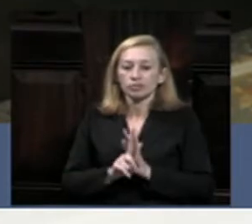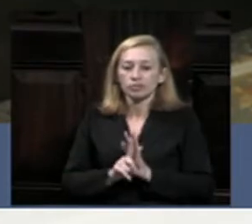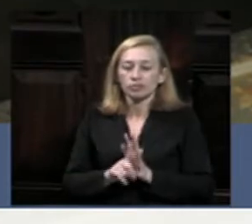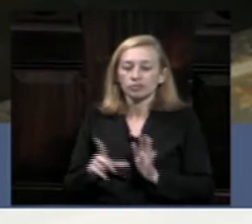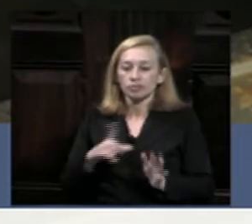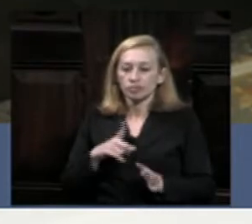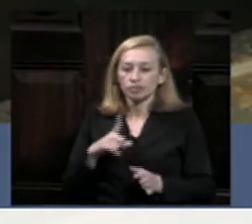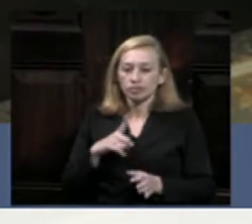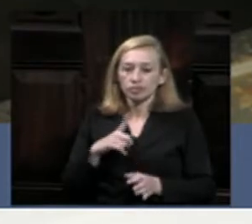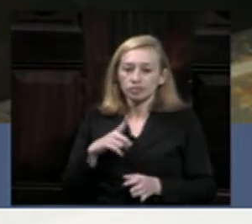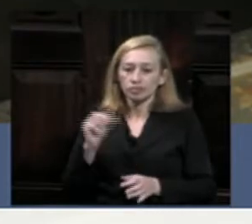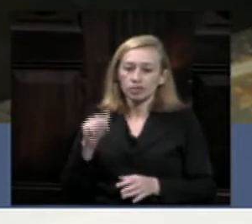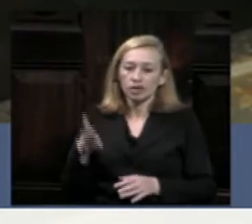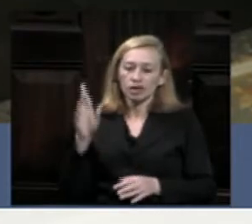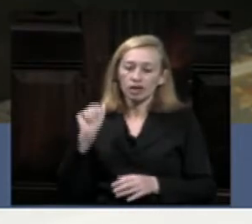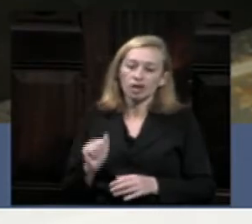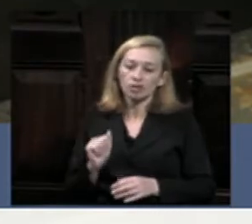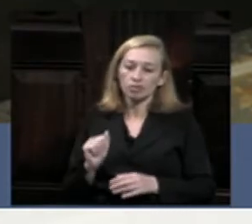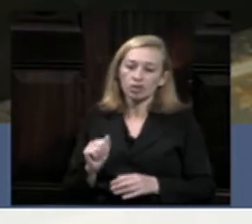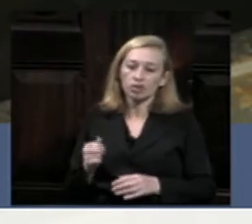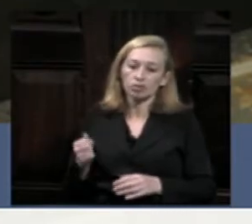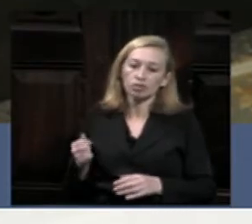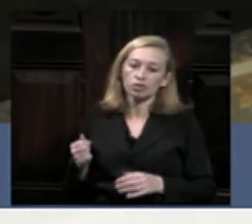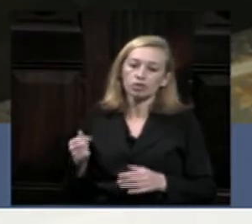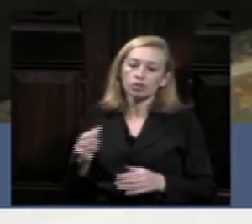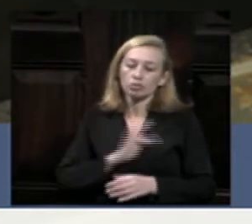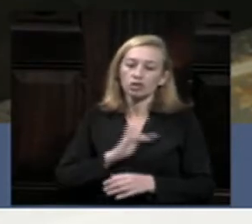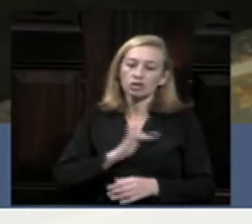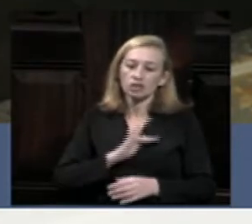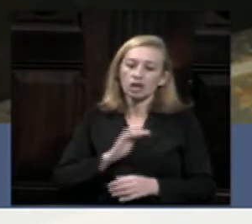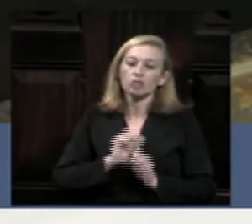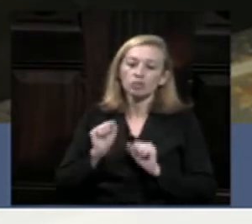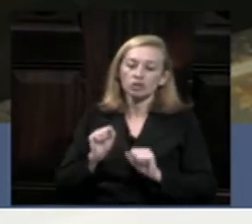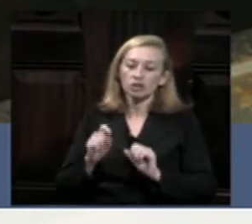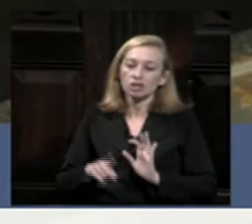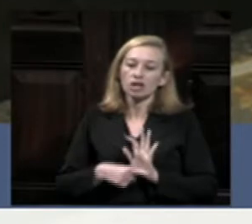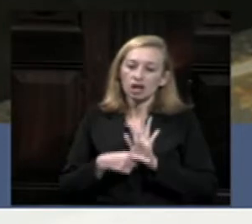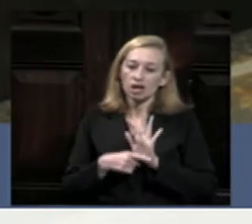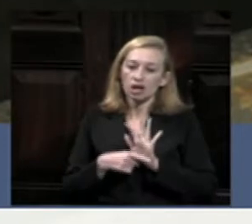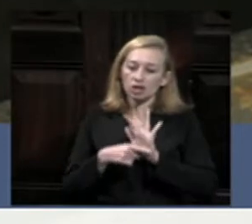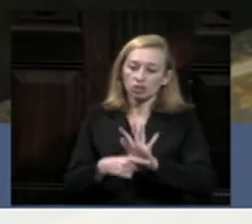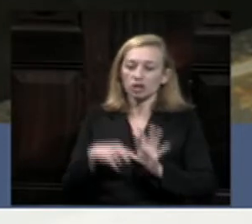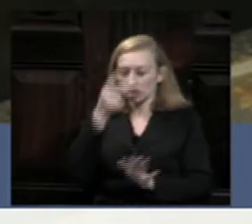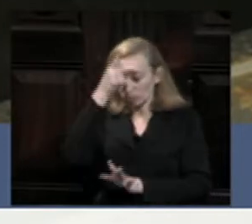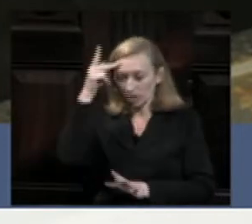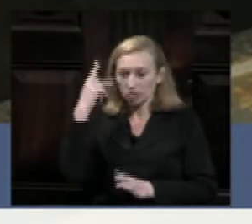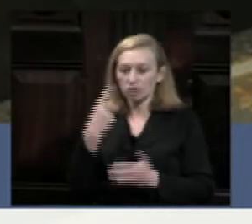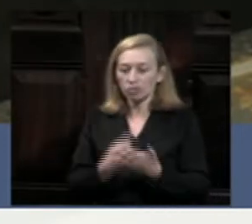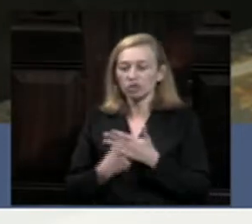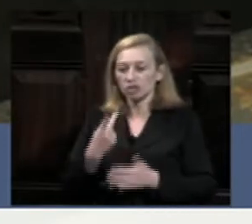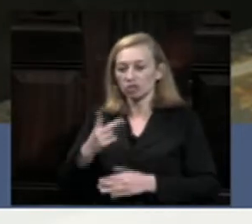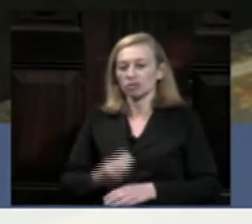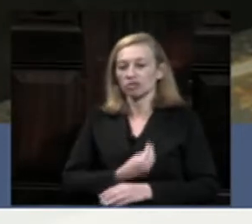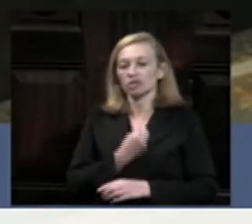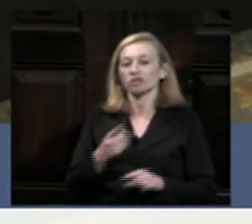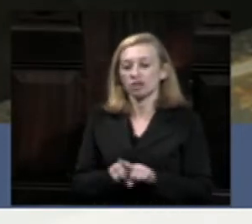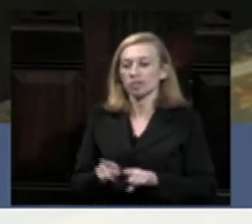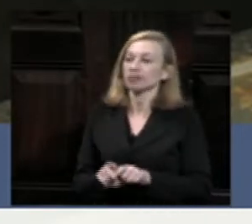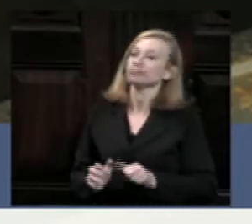para que o policial defenda a sua vida e a vida de terceiros, de sua família e a sua propriedade. Então, obrigado pela aprovação do